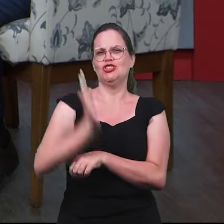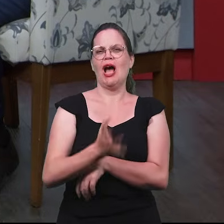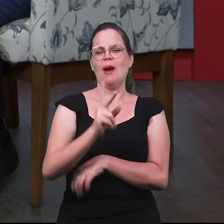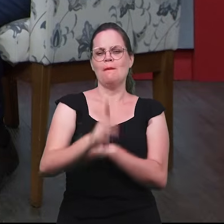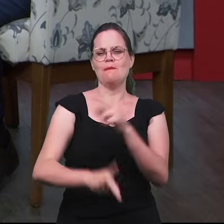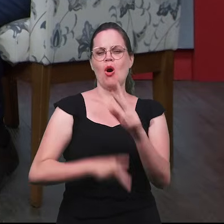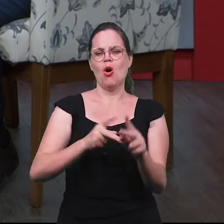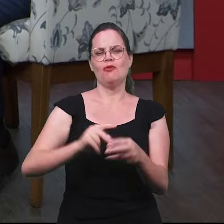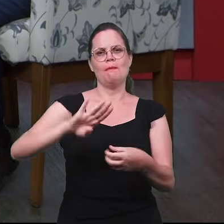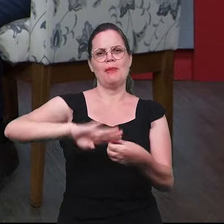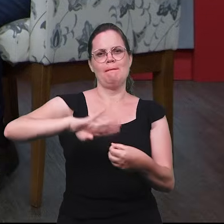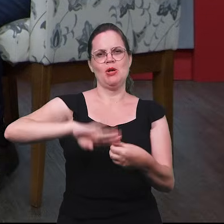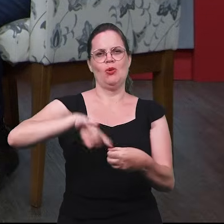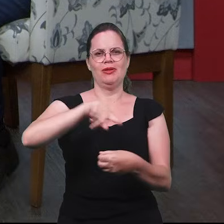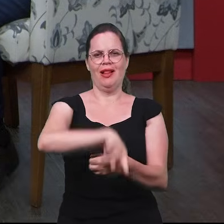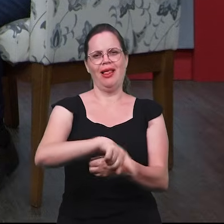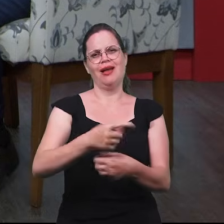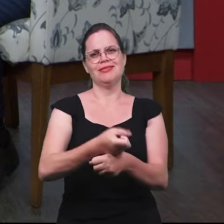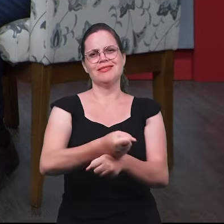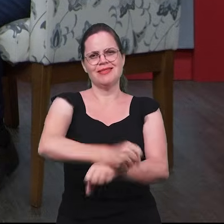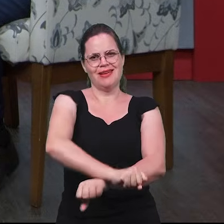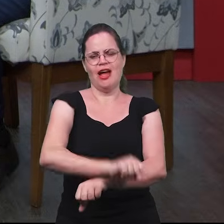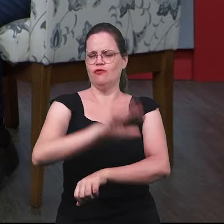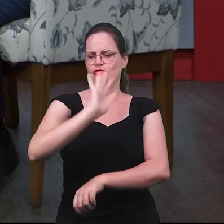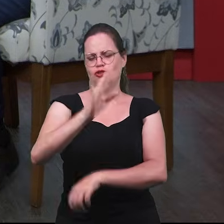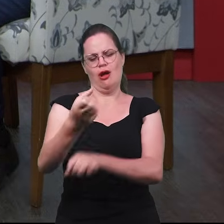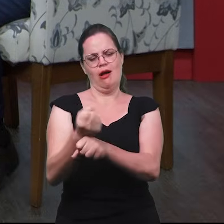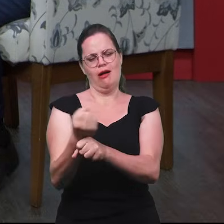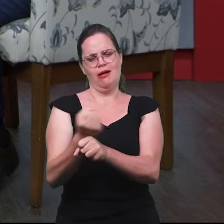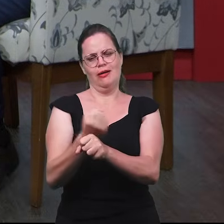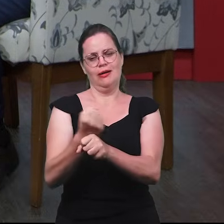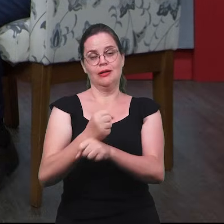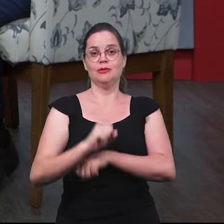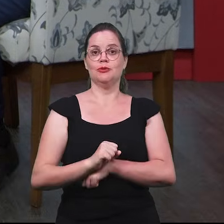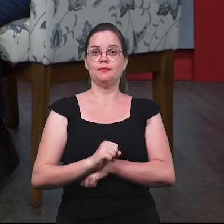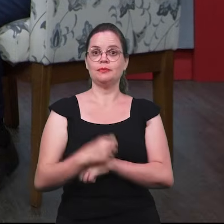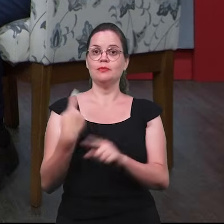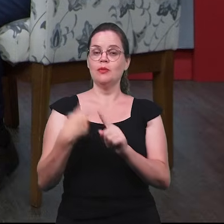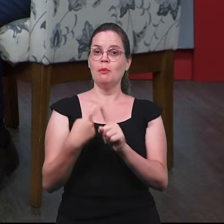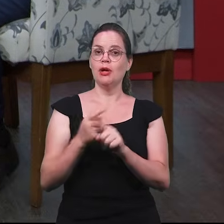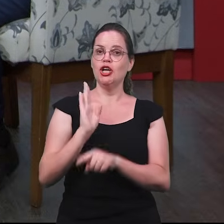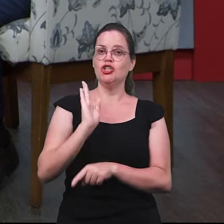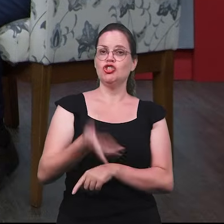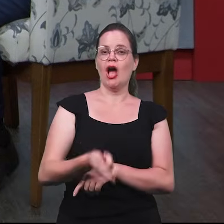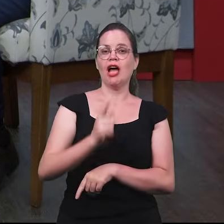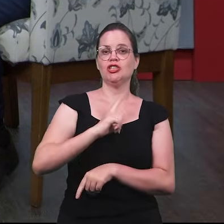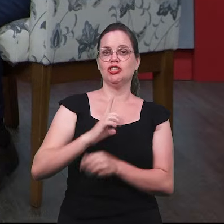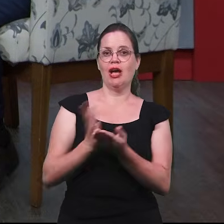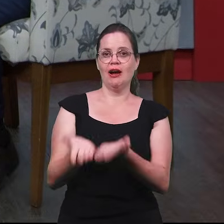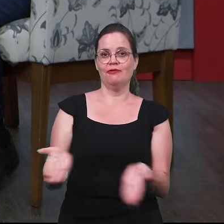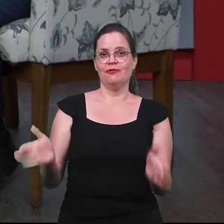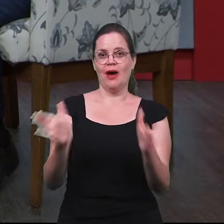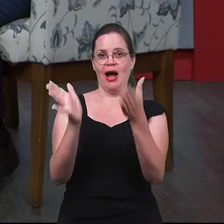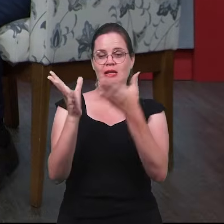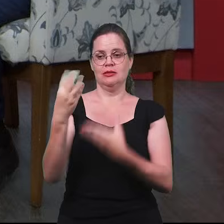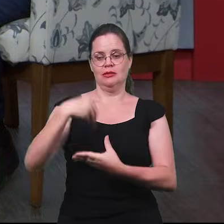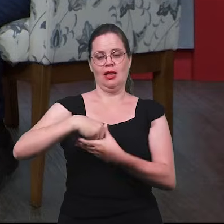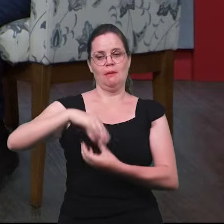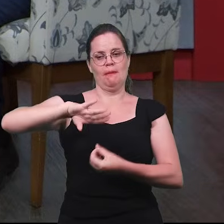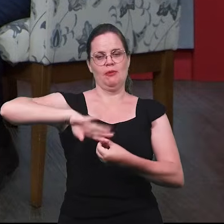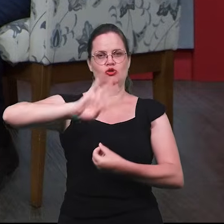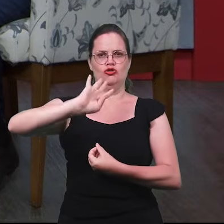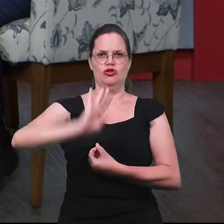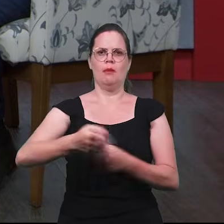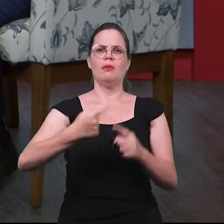os babilônios haviam trazido os vasos para a Babilônia, os vasos